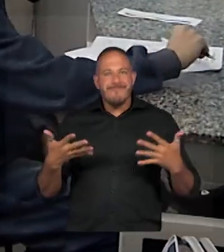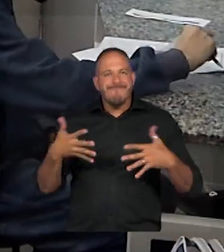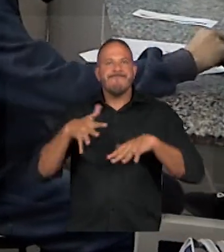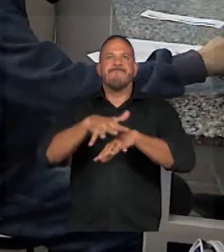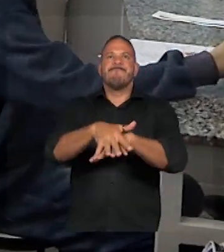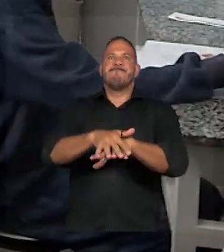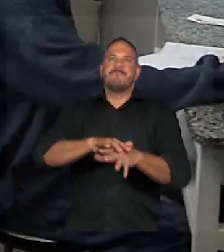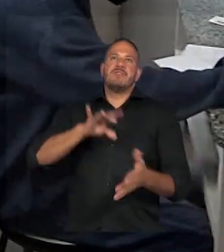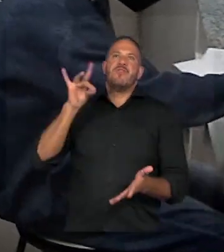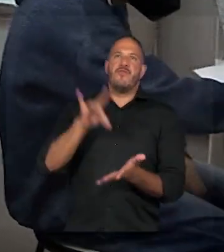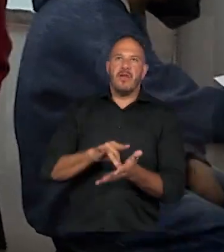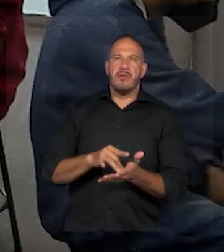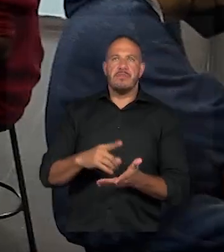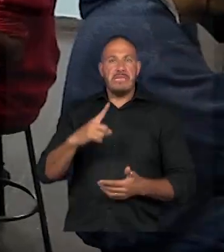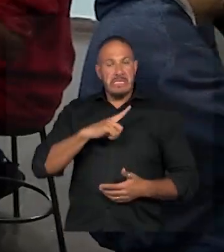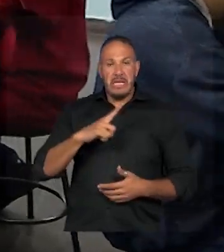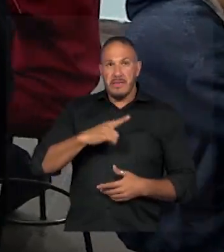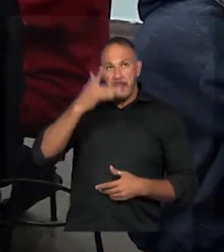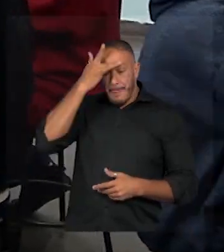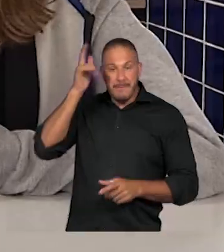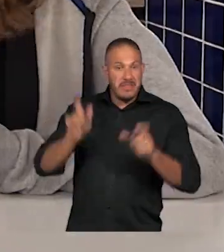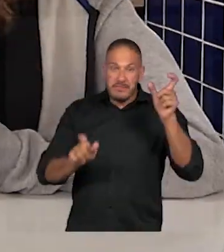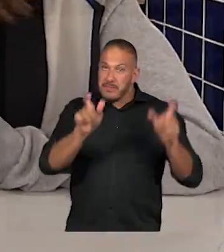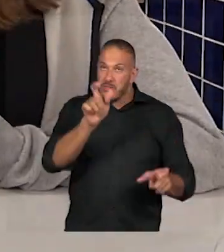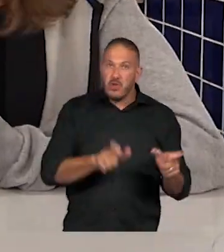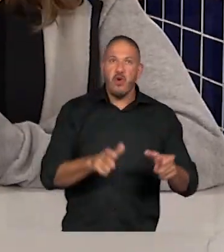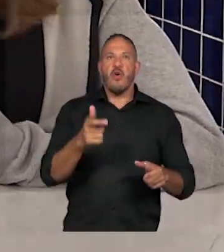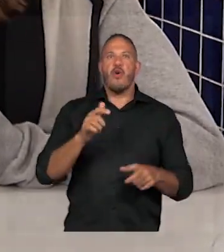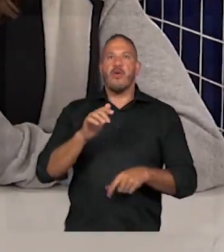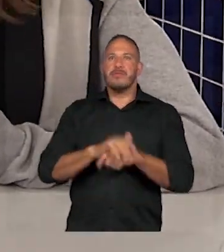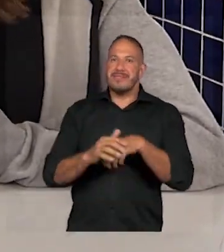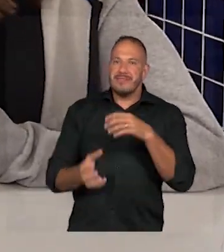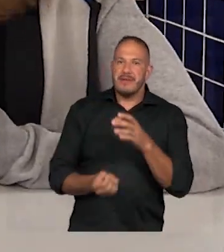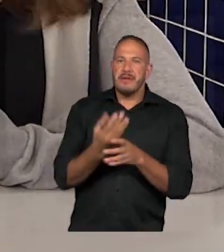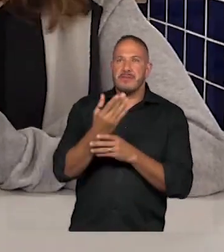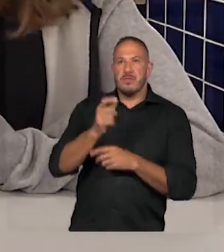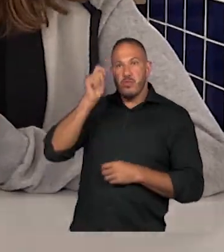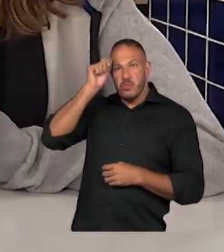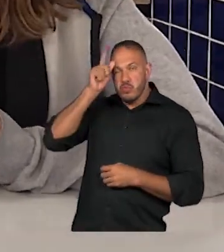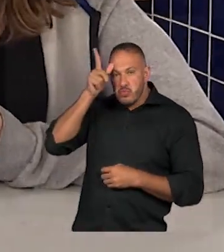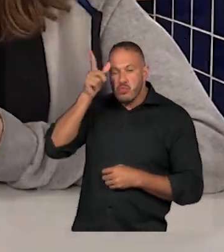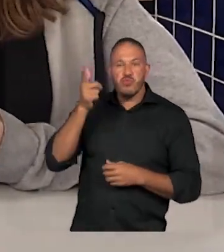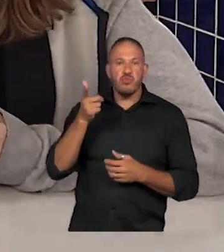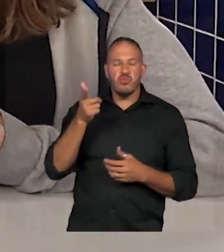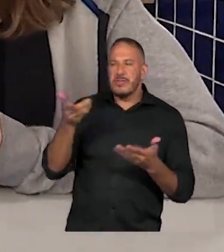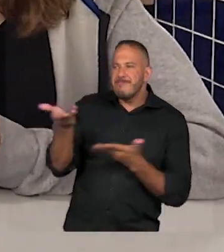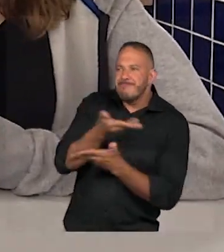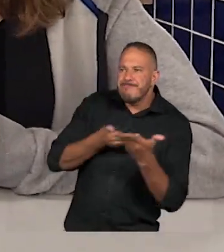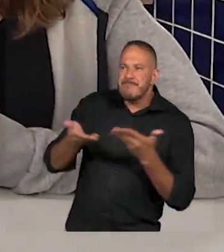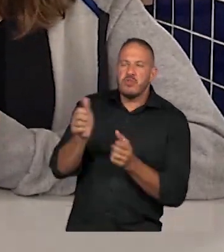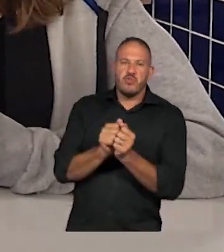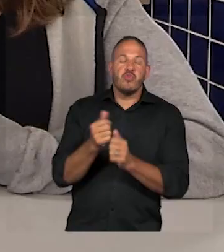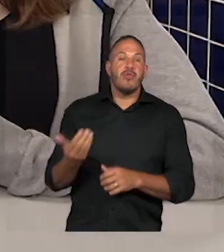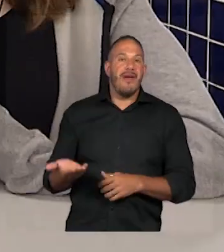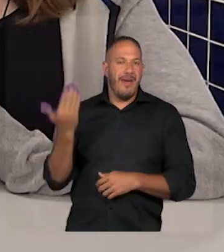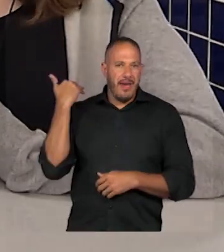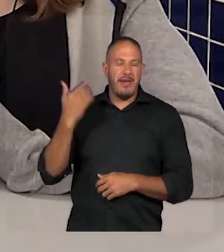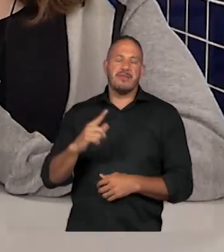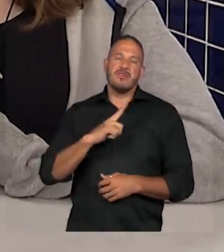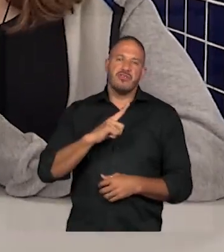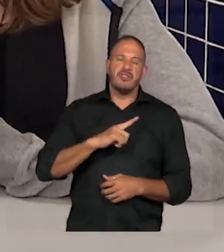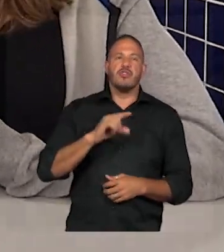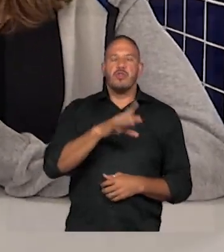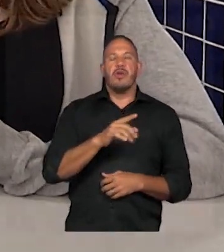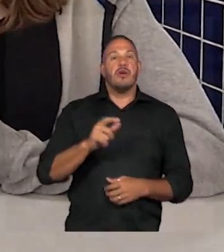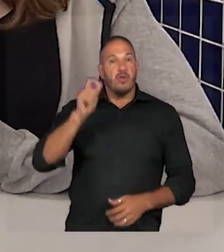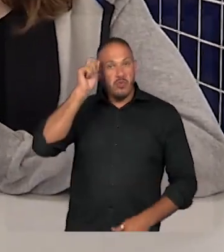fato, quando as pessoas constroem cultura junto. Então, nós tínhamos até então um modelo de